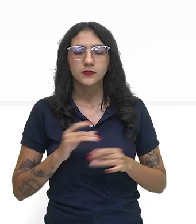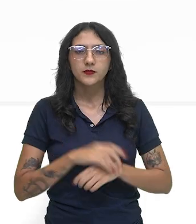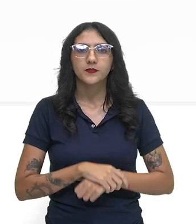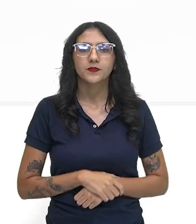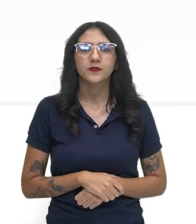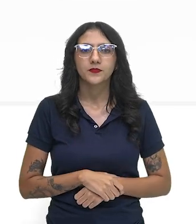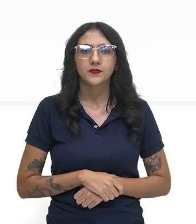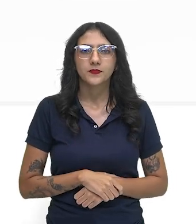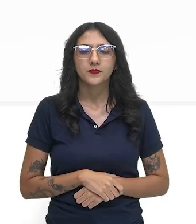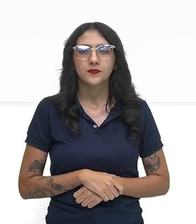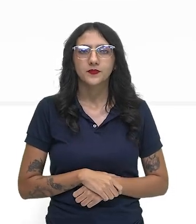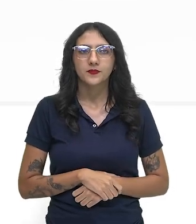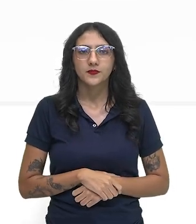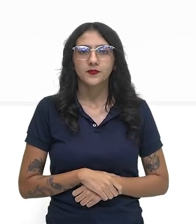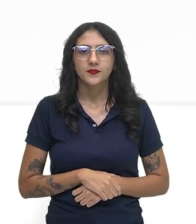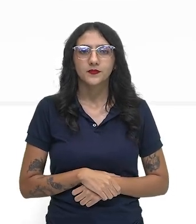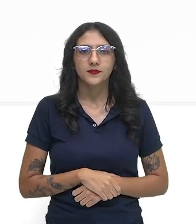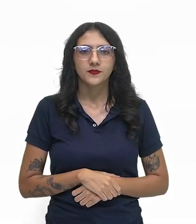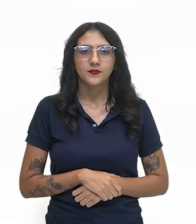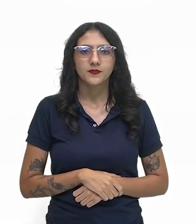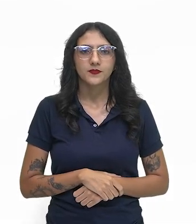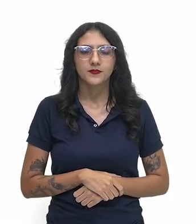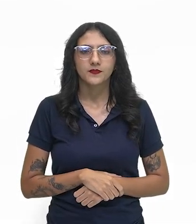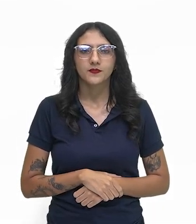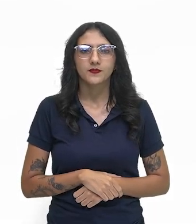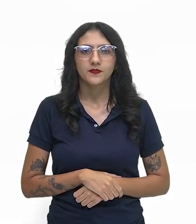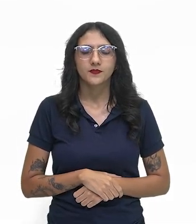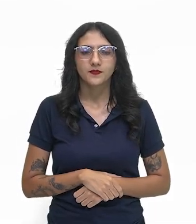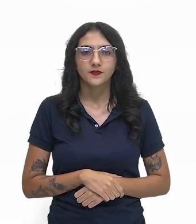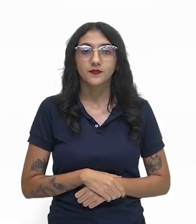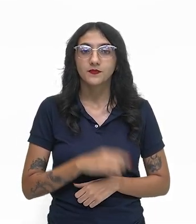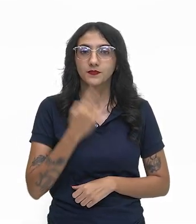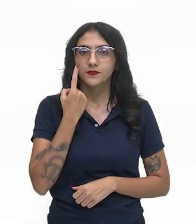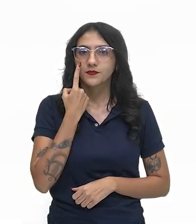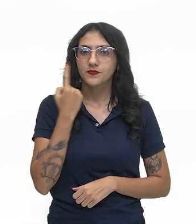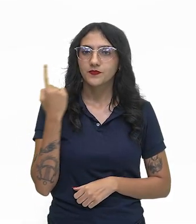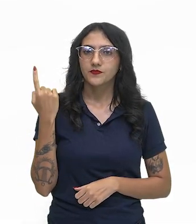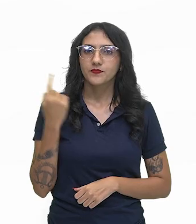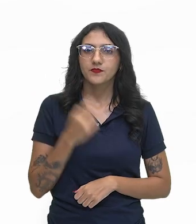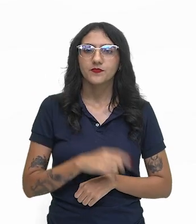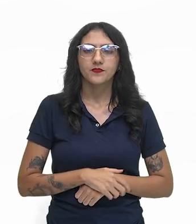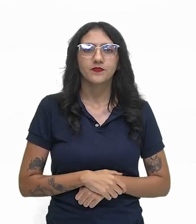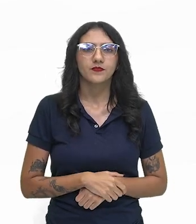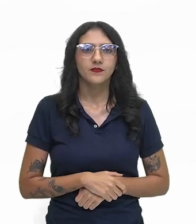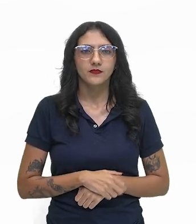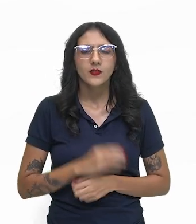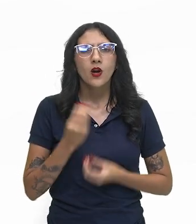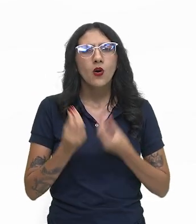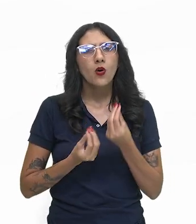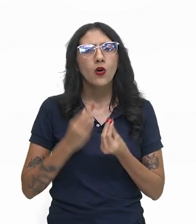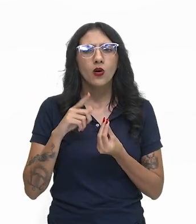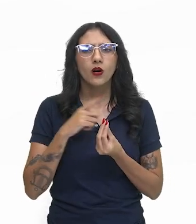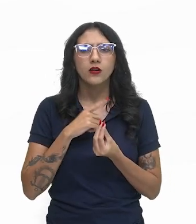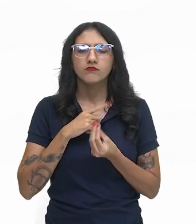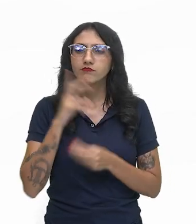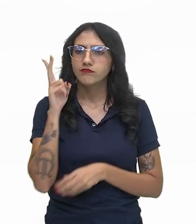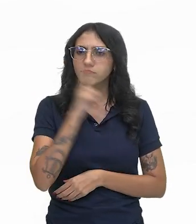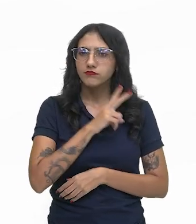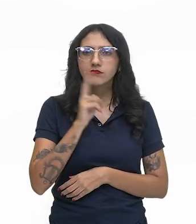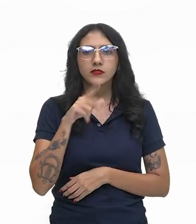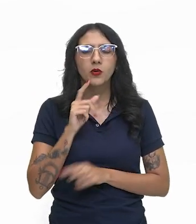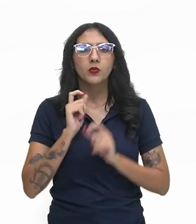ver como é que se resolve? Olha lá. Aí, vejam. Como a aceleração é igual ao